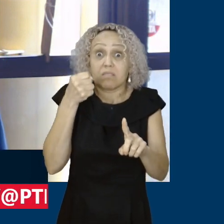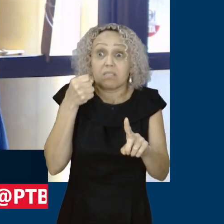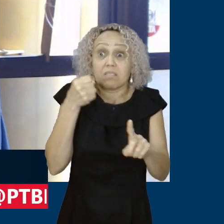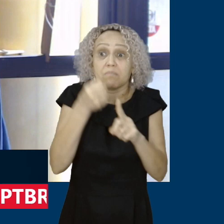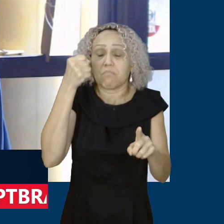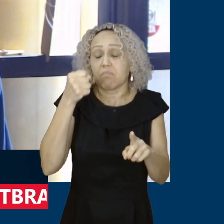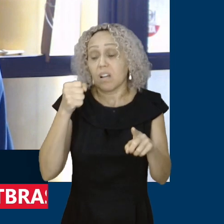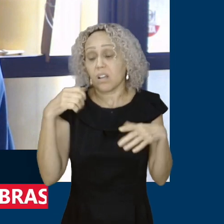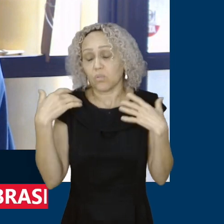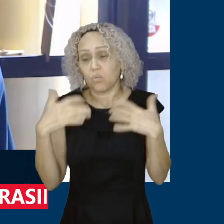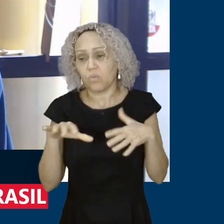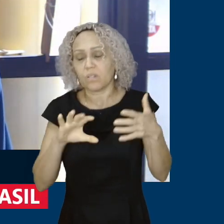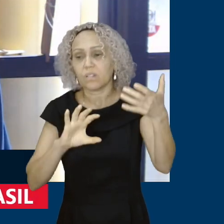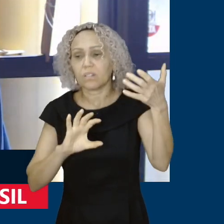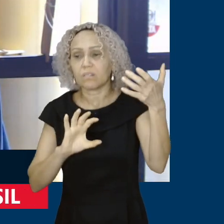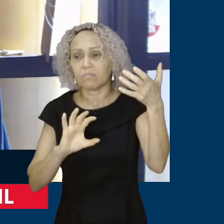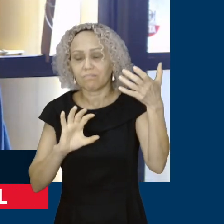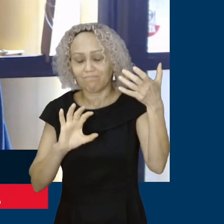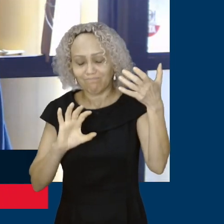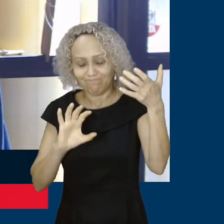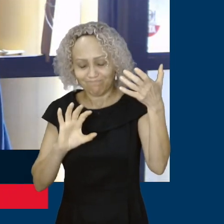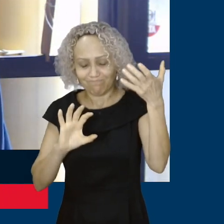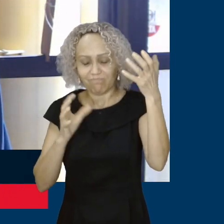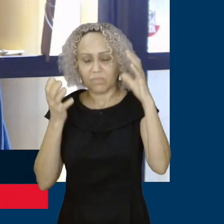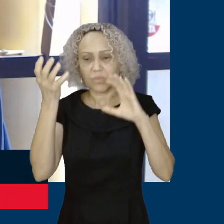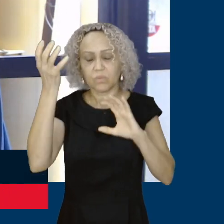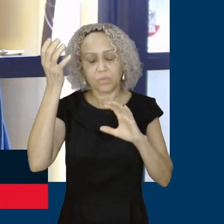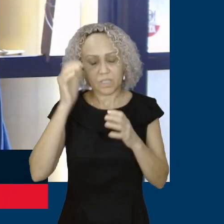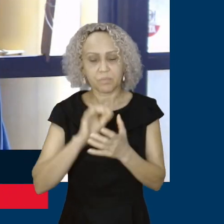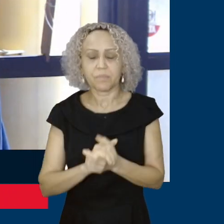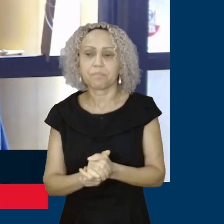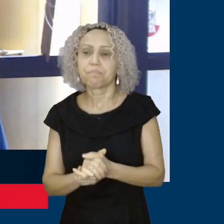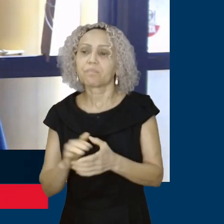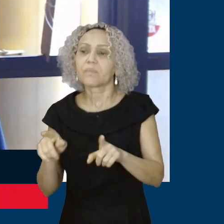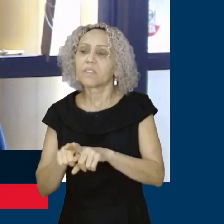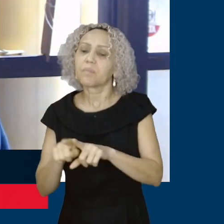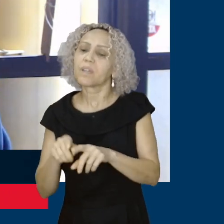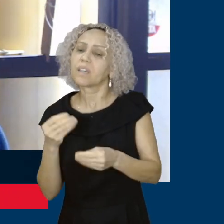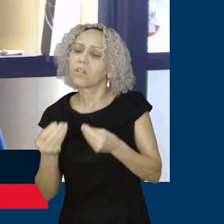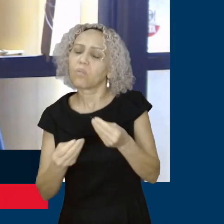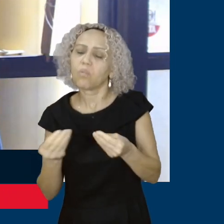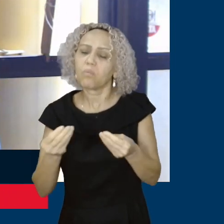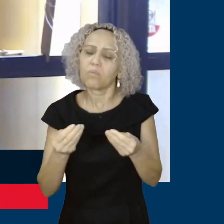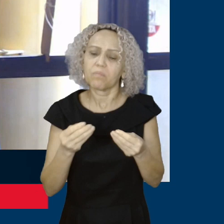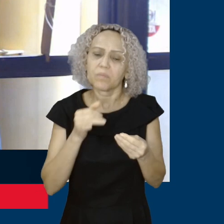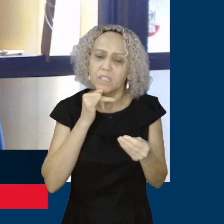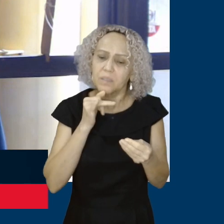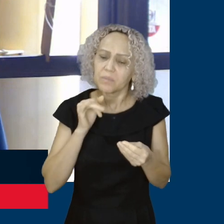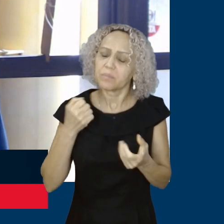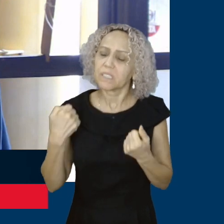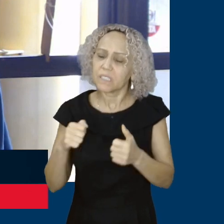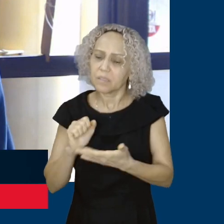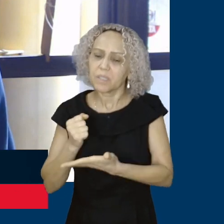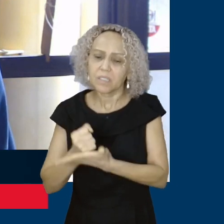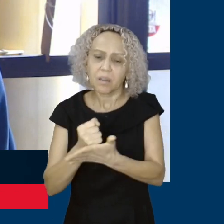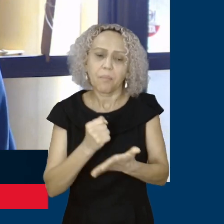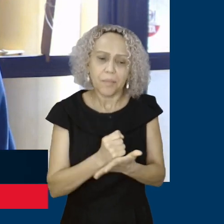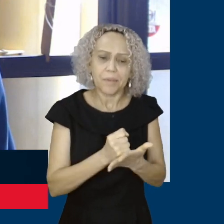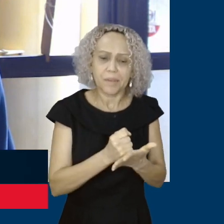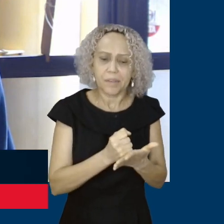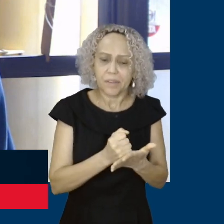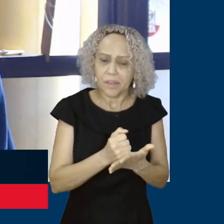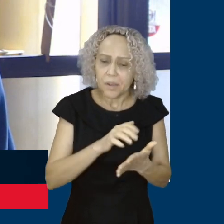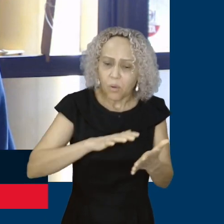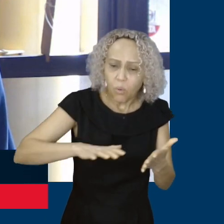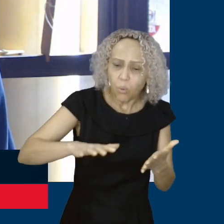de espaços inclusivos, né, para a convivência das pessoas. Então, são um conjunto de ações, né,